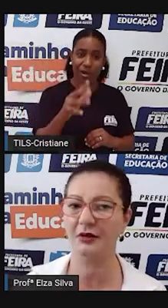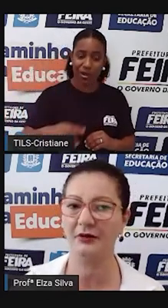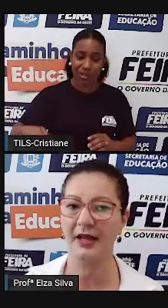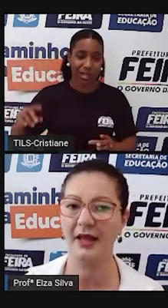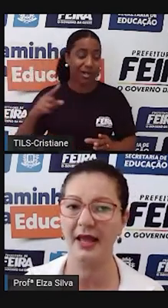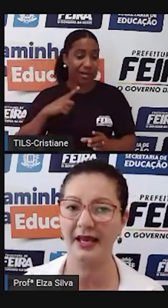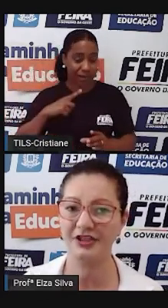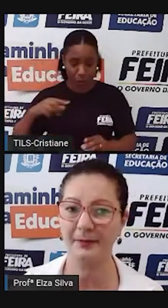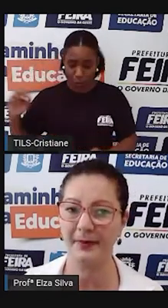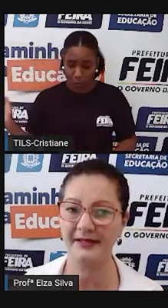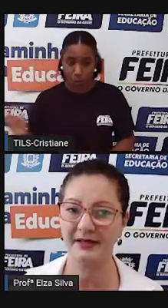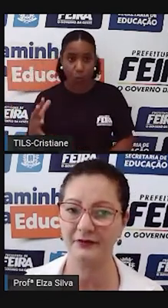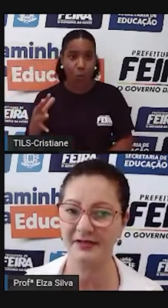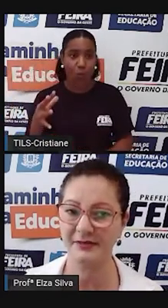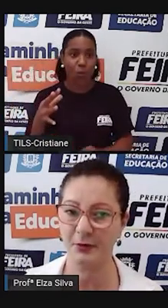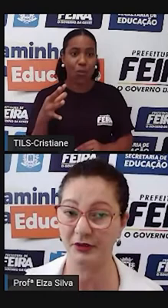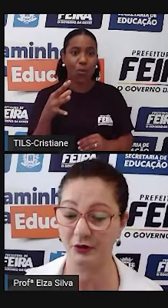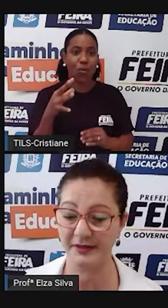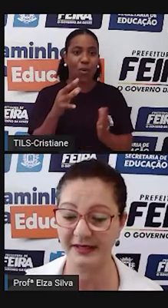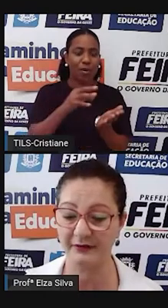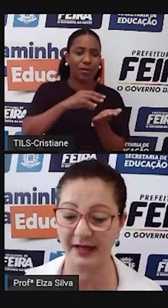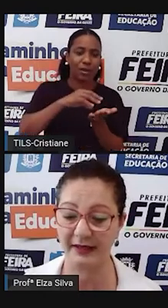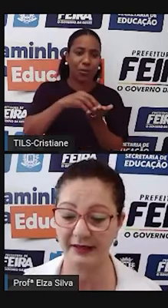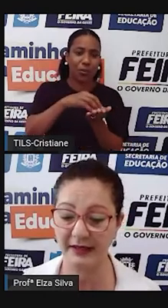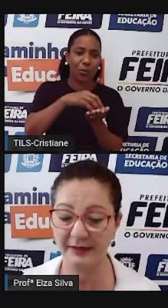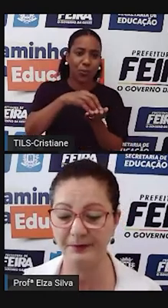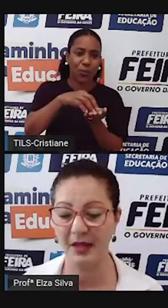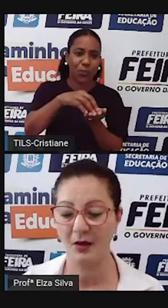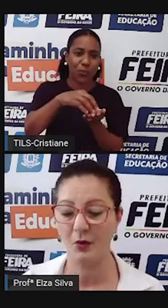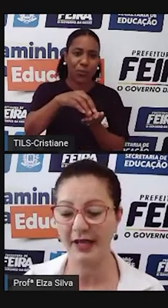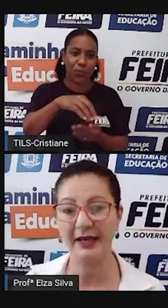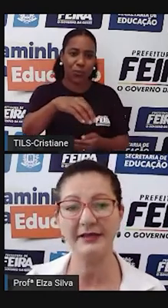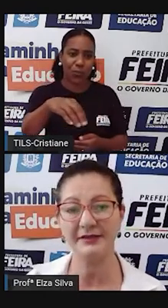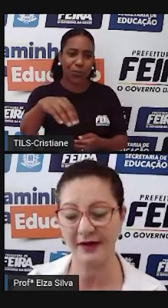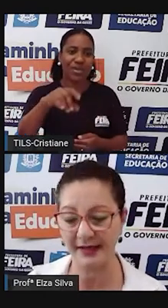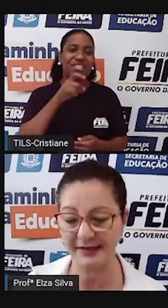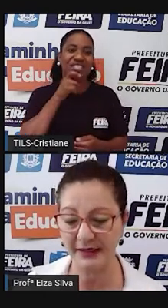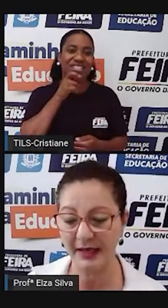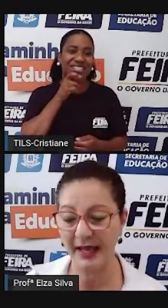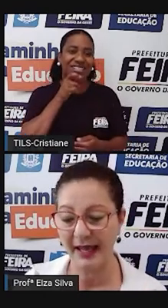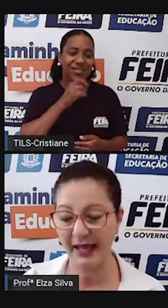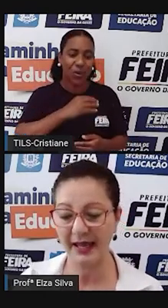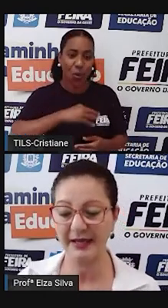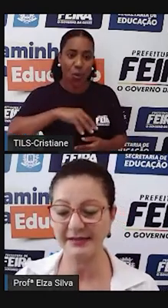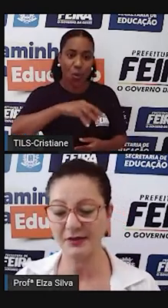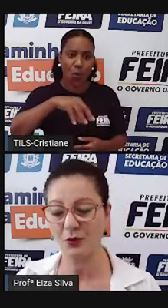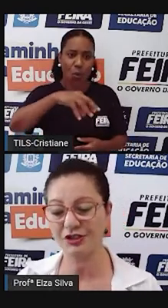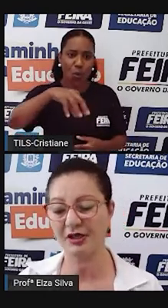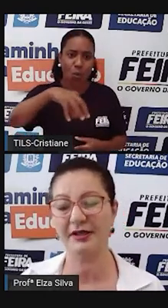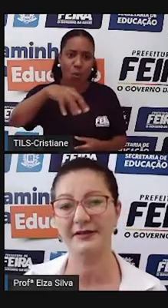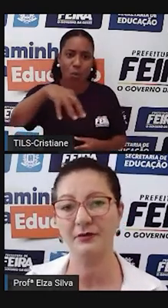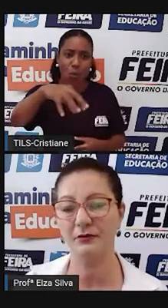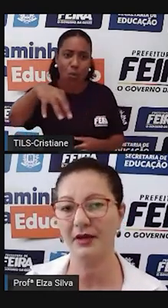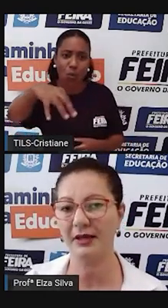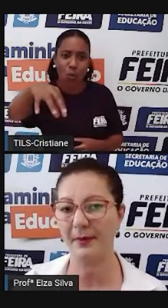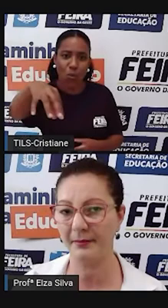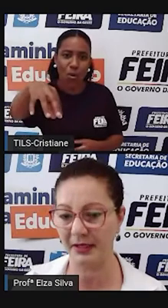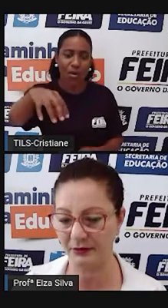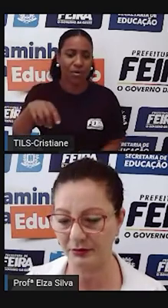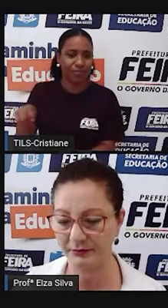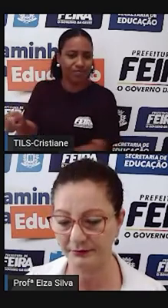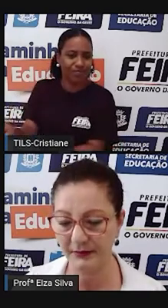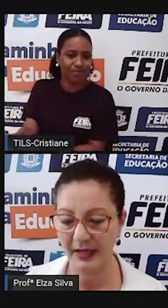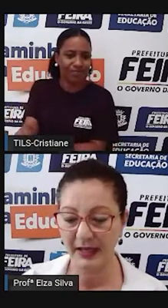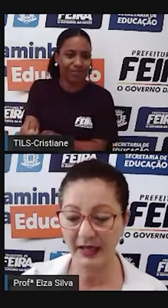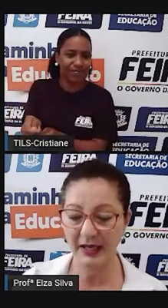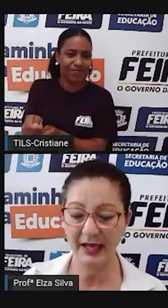no gelo, né? Esta peça que vocês podem observar aqui, o que é que eles fazem? Eles utilizam um